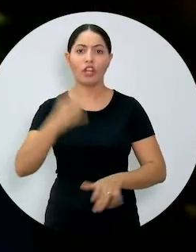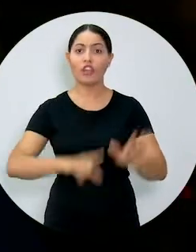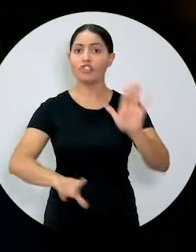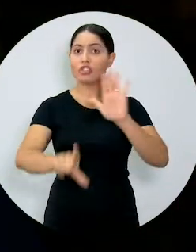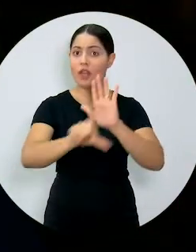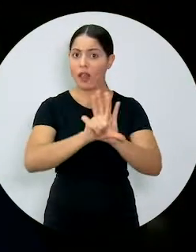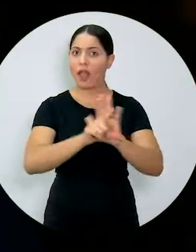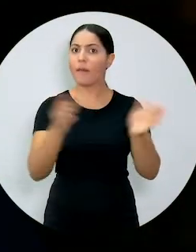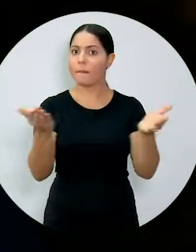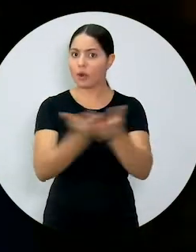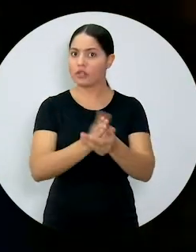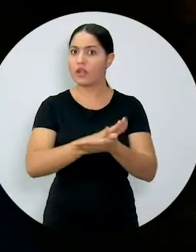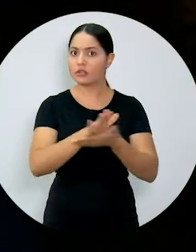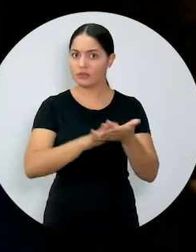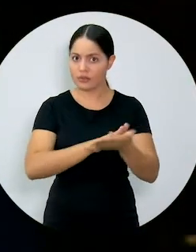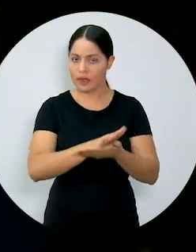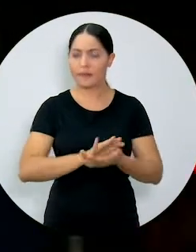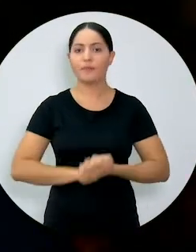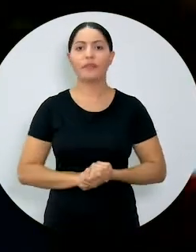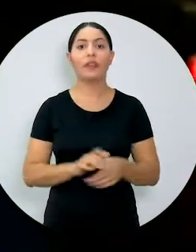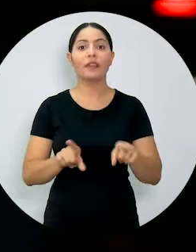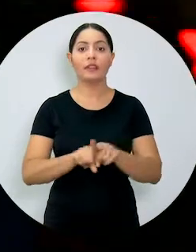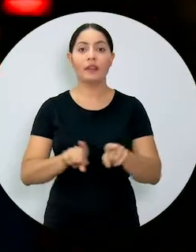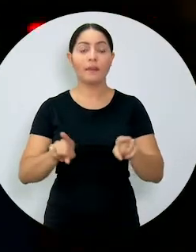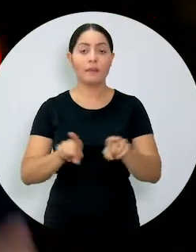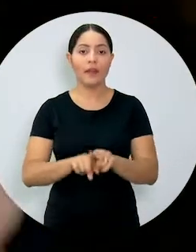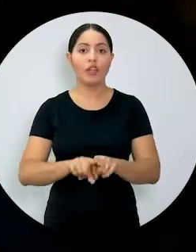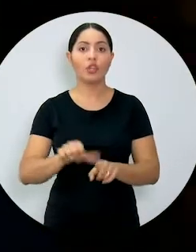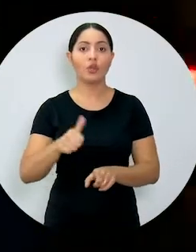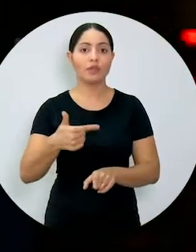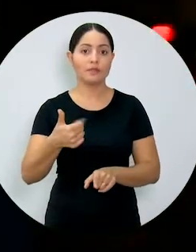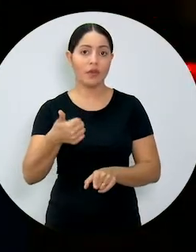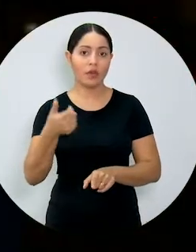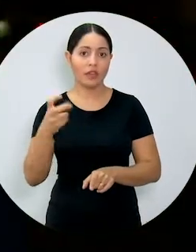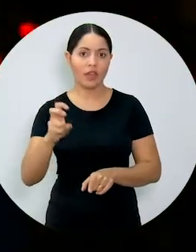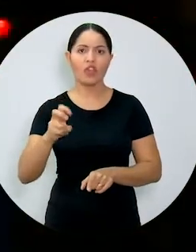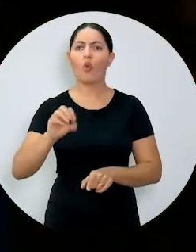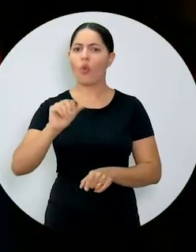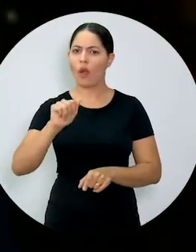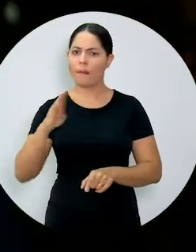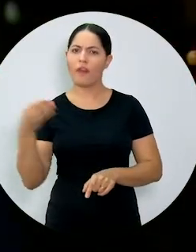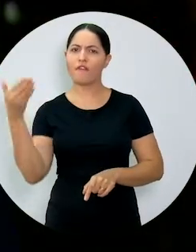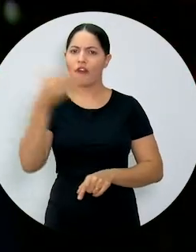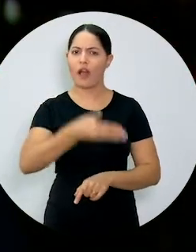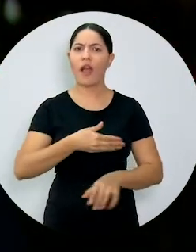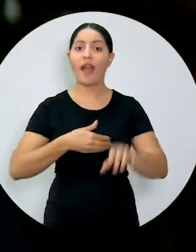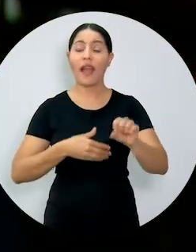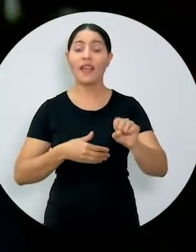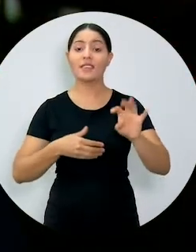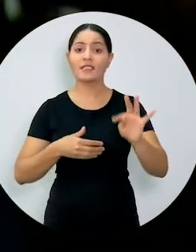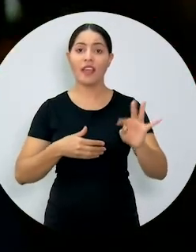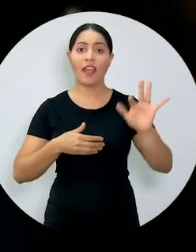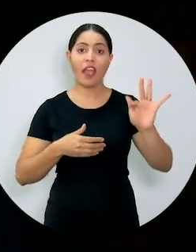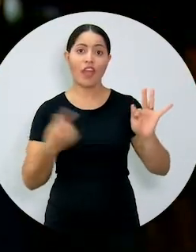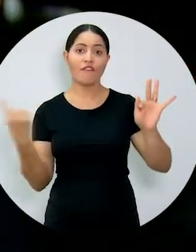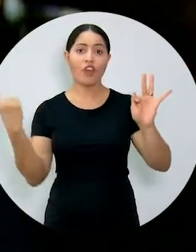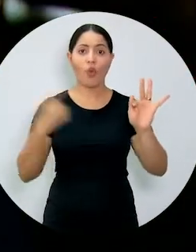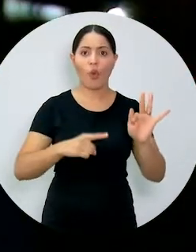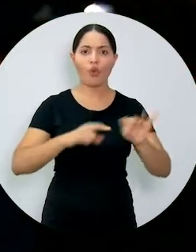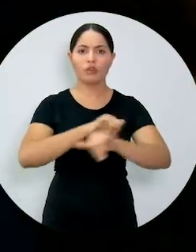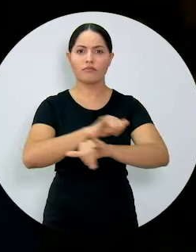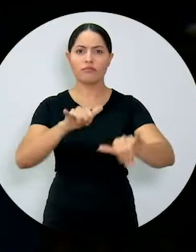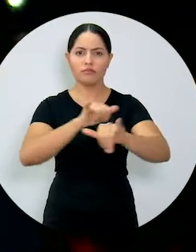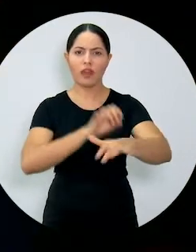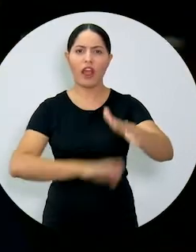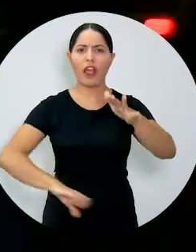2015, o Conselho Federal da OAB argumentou no Supremo Tribunal Federal contra o investimento empresarial em